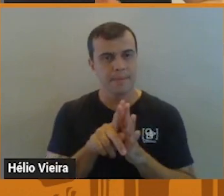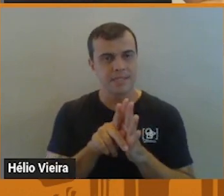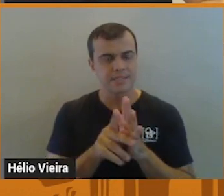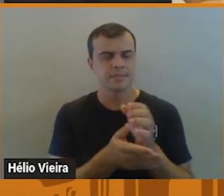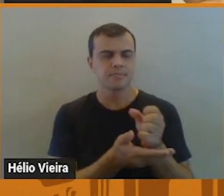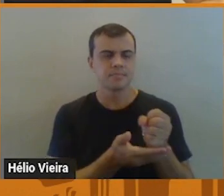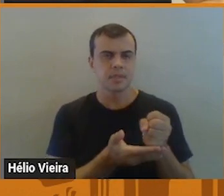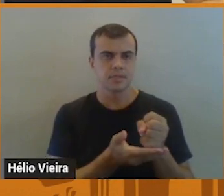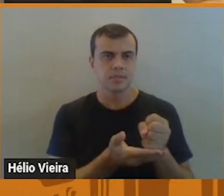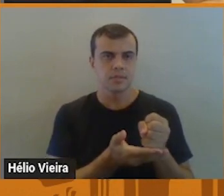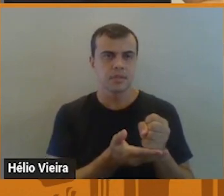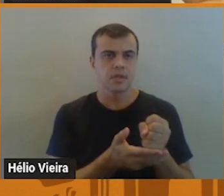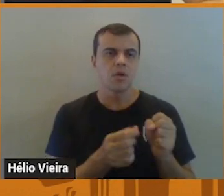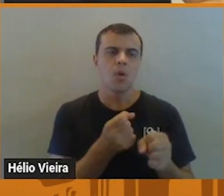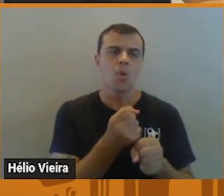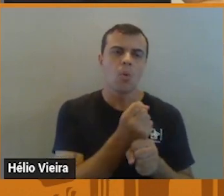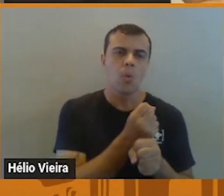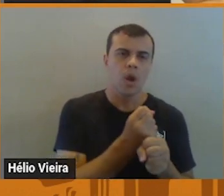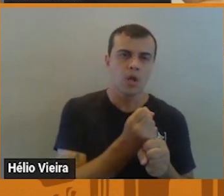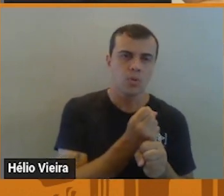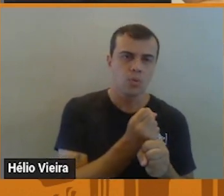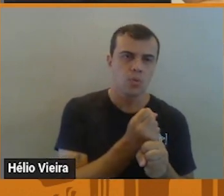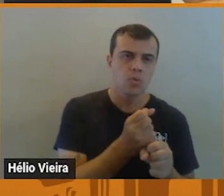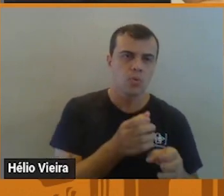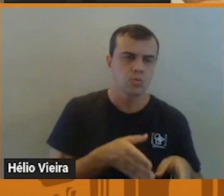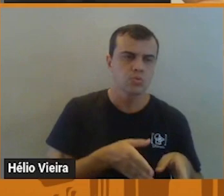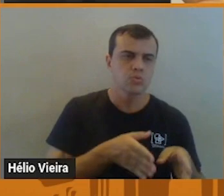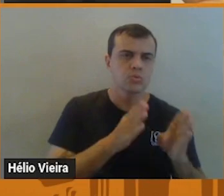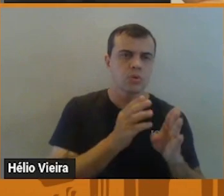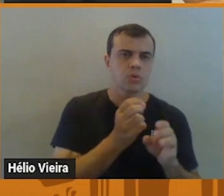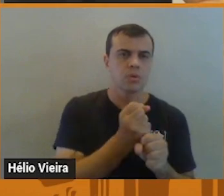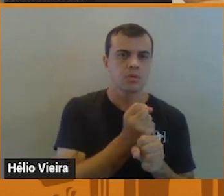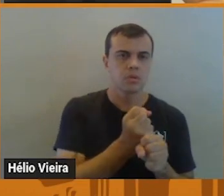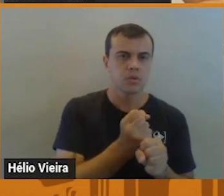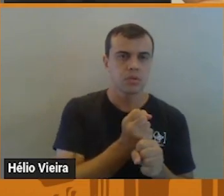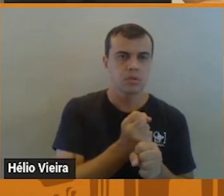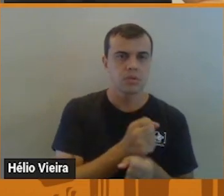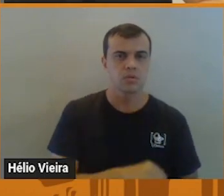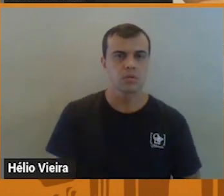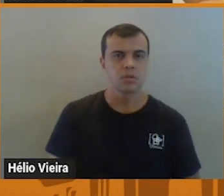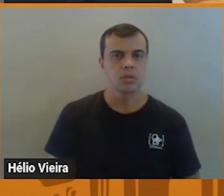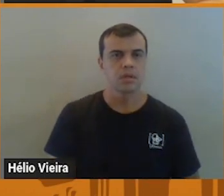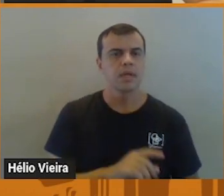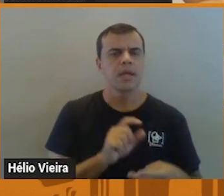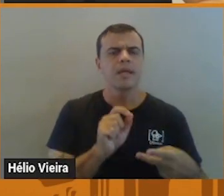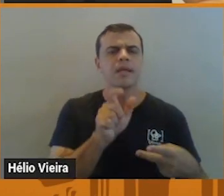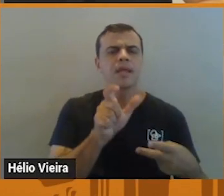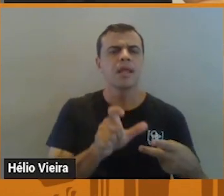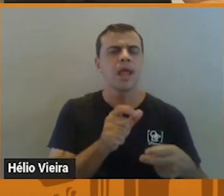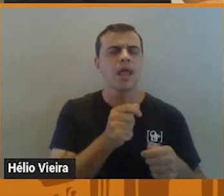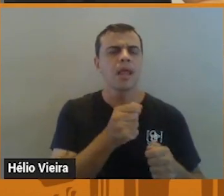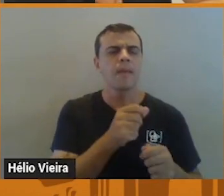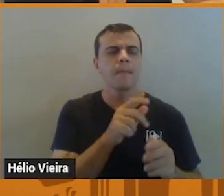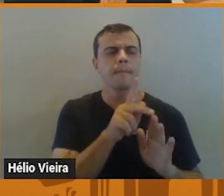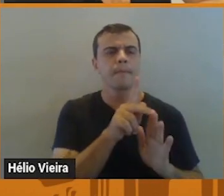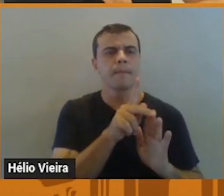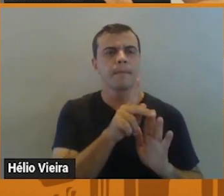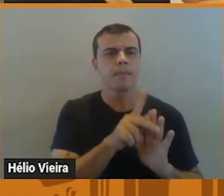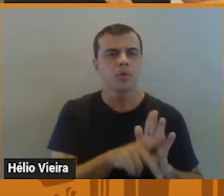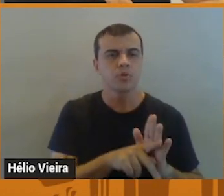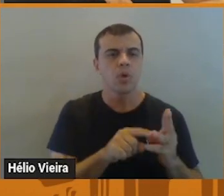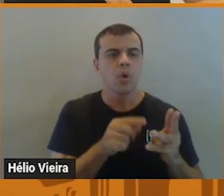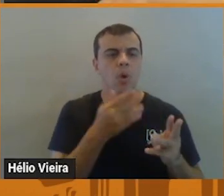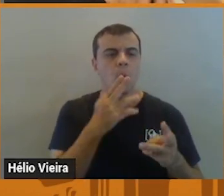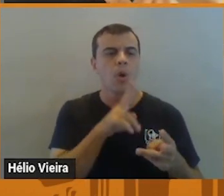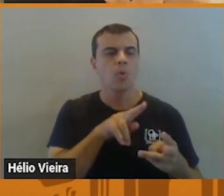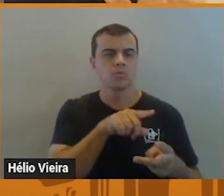vai ser o ano de construção desse prédio, supondo que forem 3, né? O ano de construção, quem que projetou e qual o uso que esse